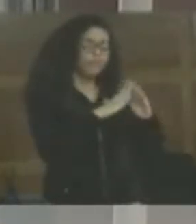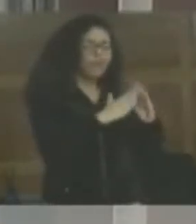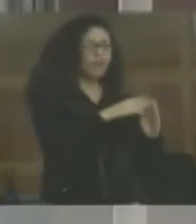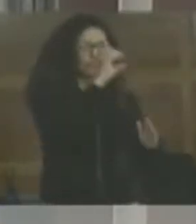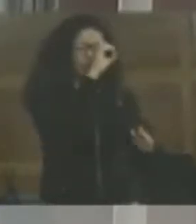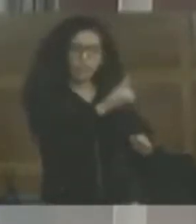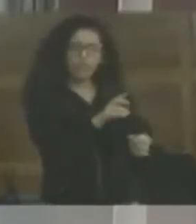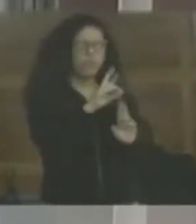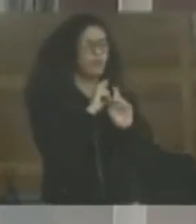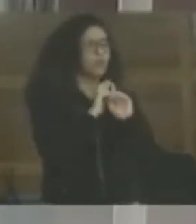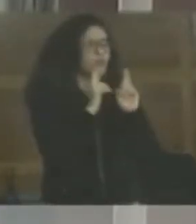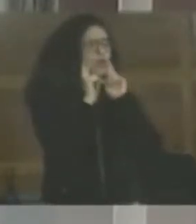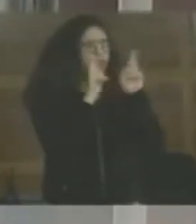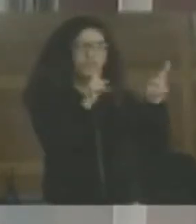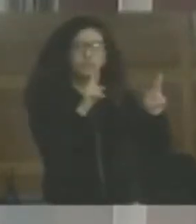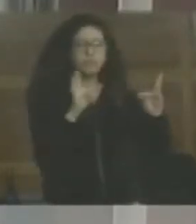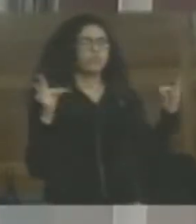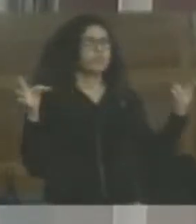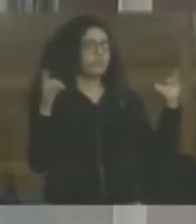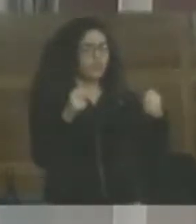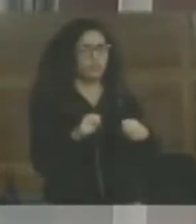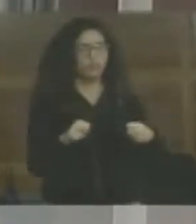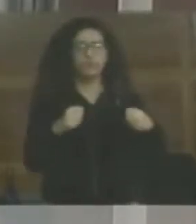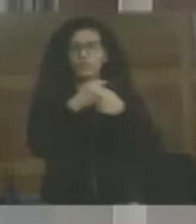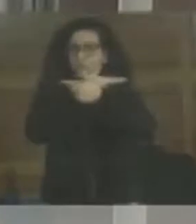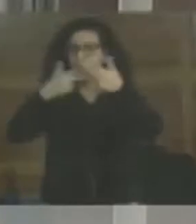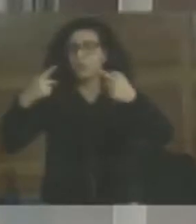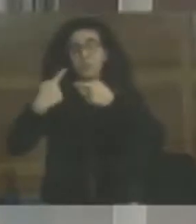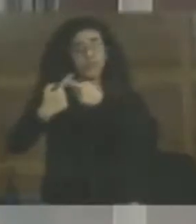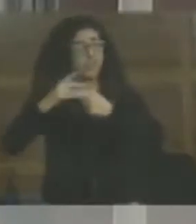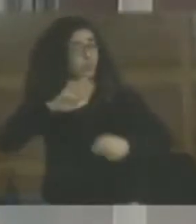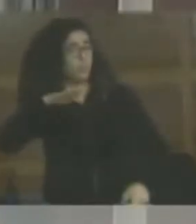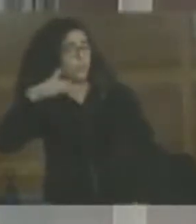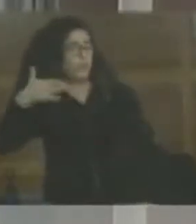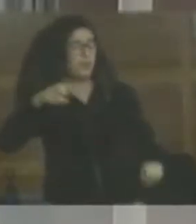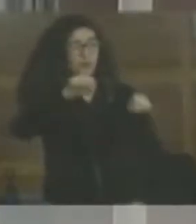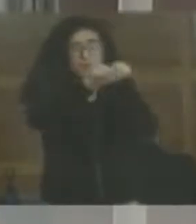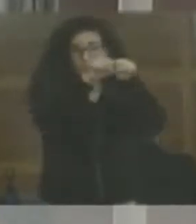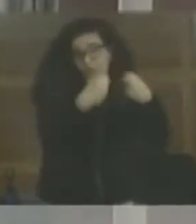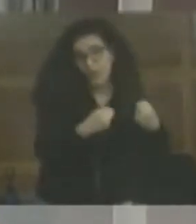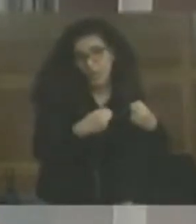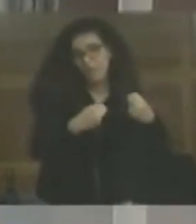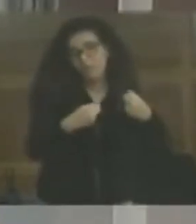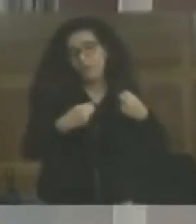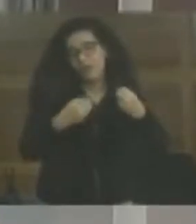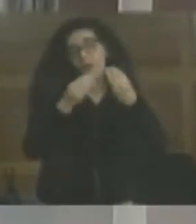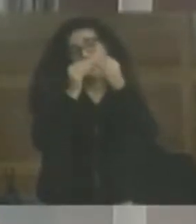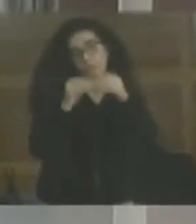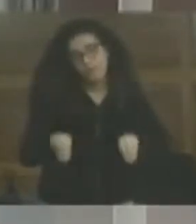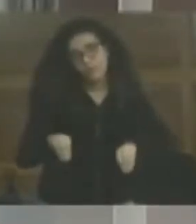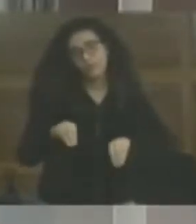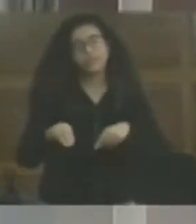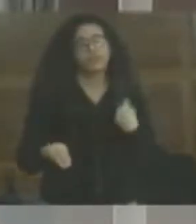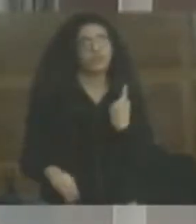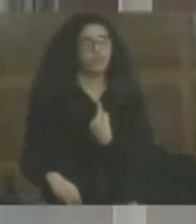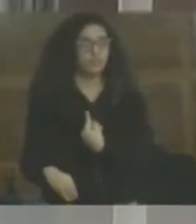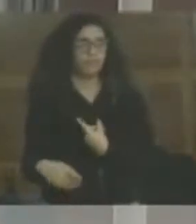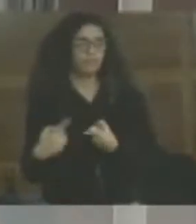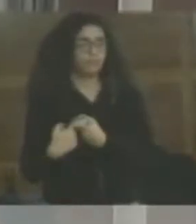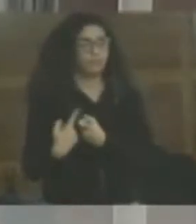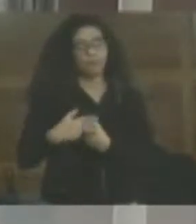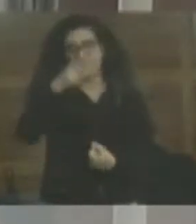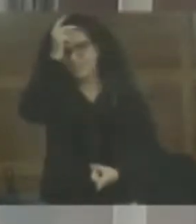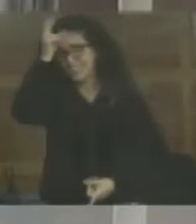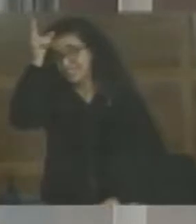diretor, inclusive o patrimônio público, porque quando a gente quebra aquilo ali, o prejuízo que a gente dá é para a gente mesmo. Porque a prefeitura já está